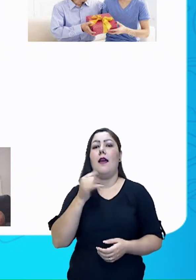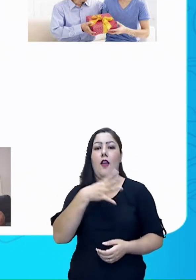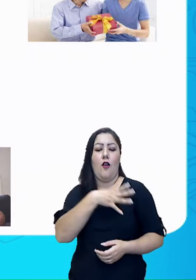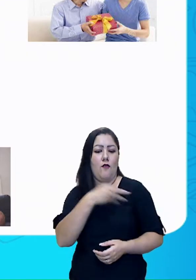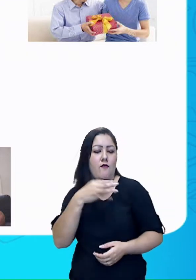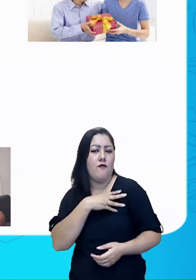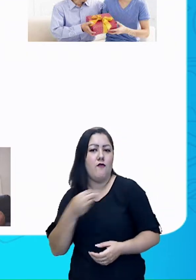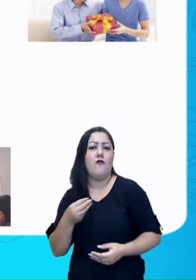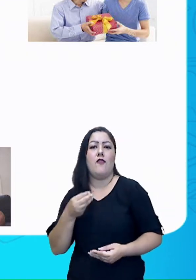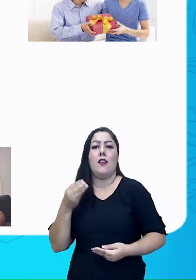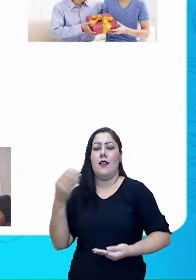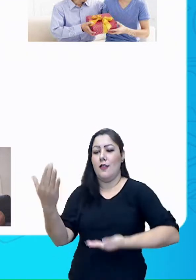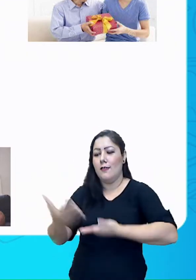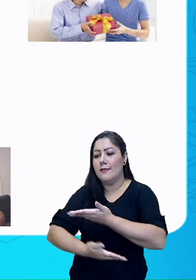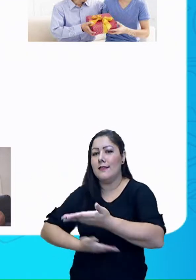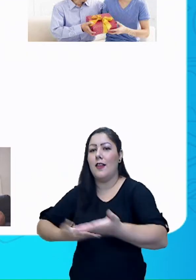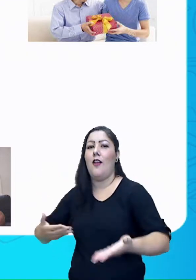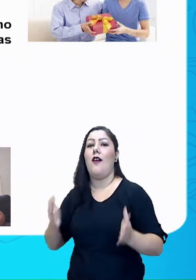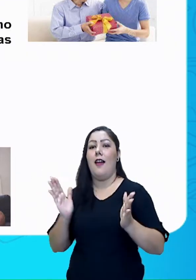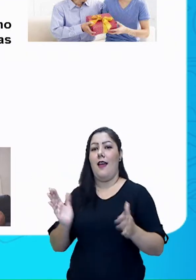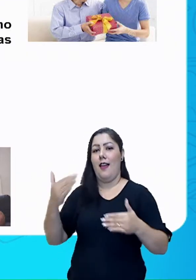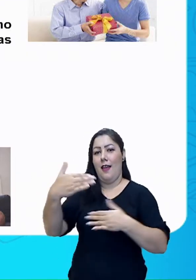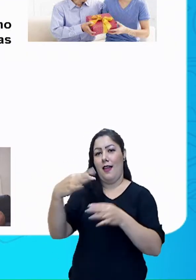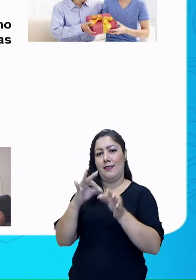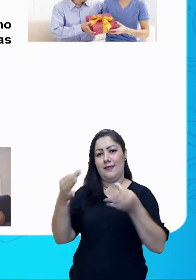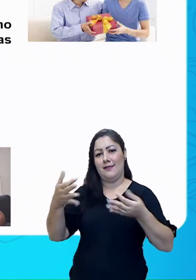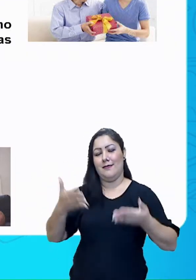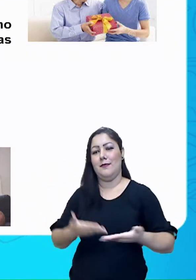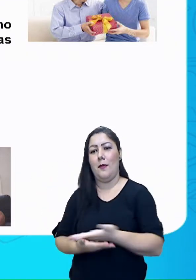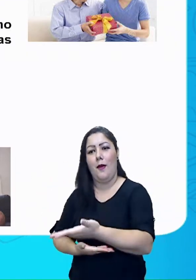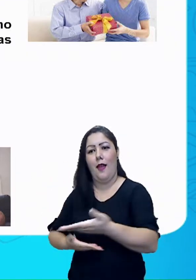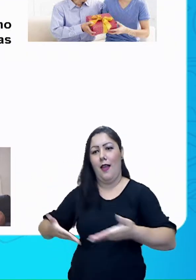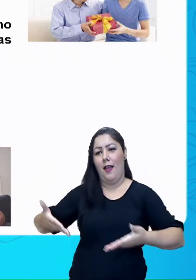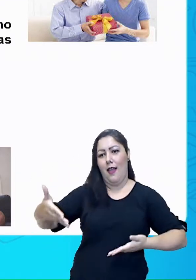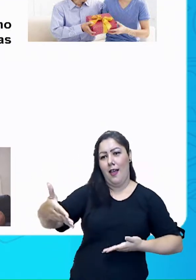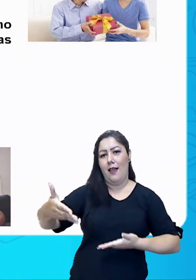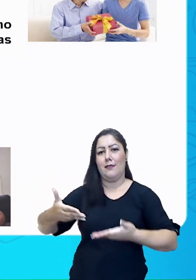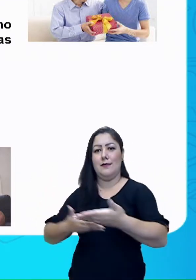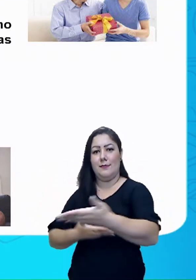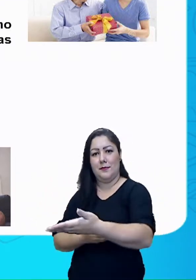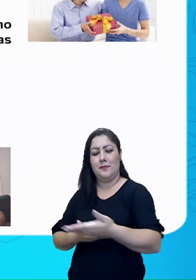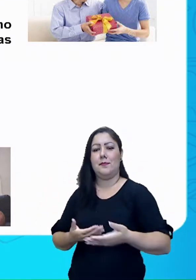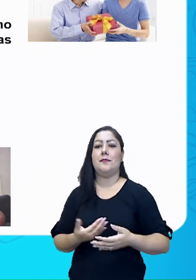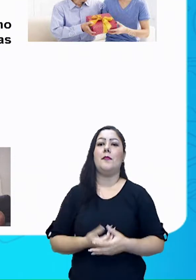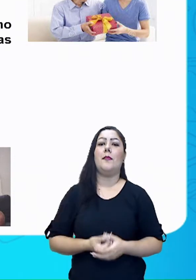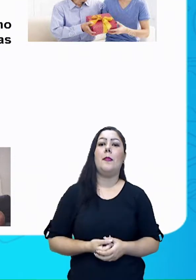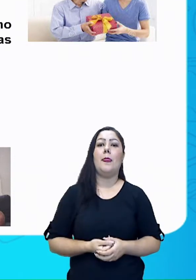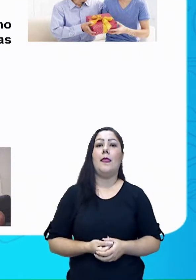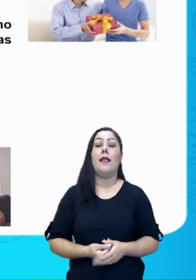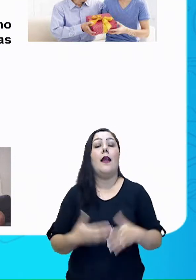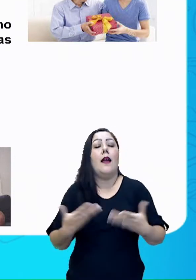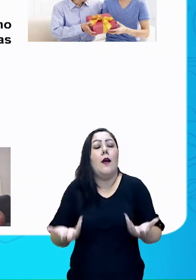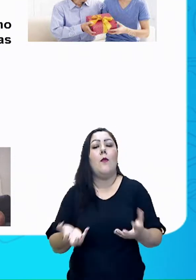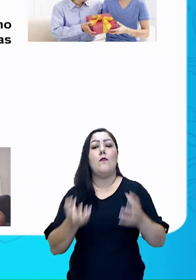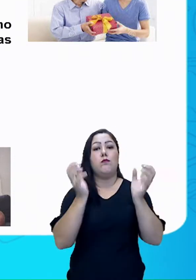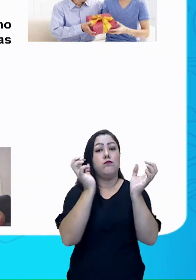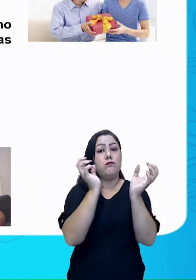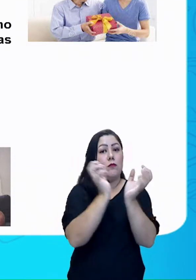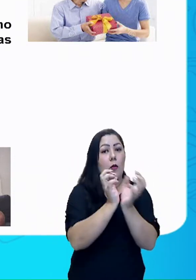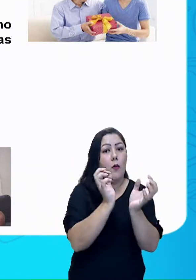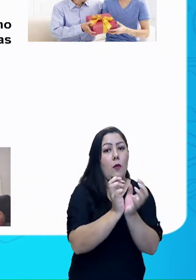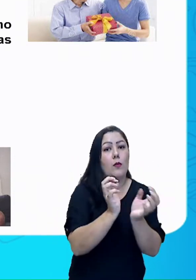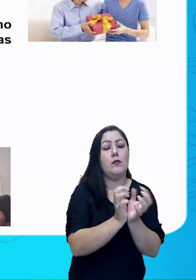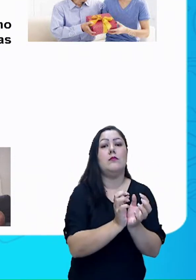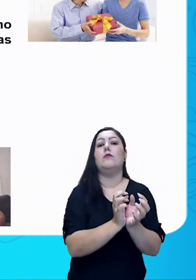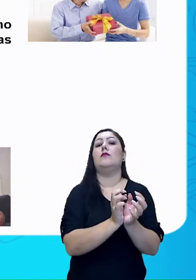ali, presentes, não é isso mesmo? Patrimônio é o conjunto de bens de uma comunidade,